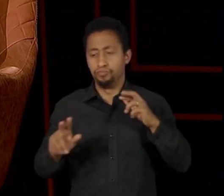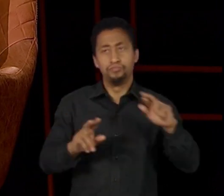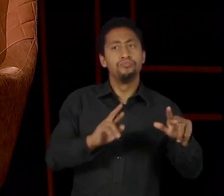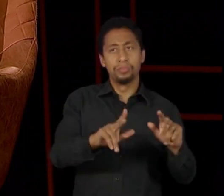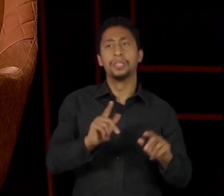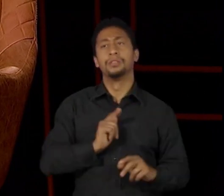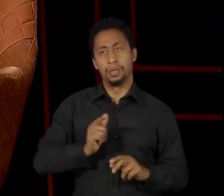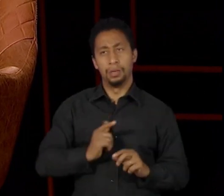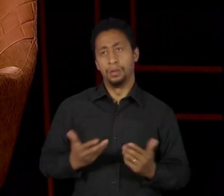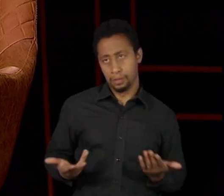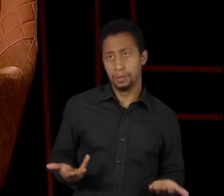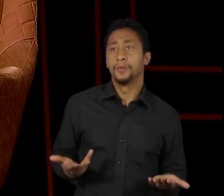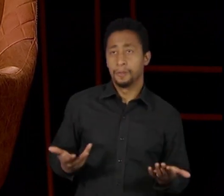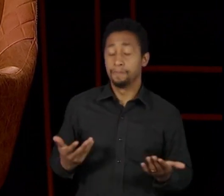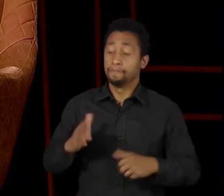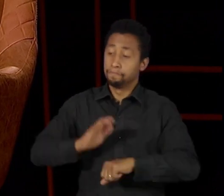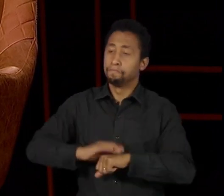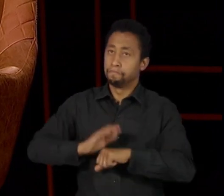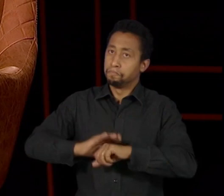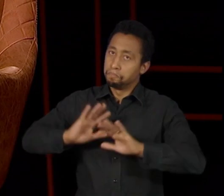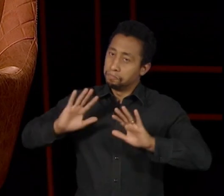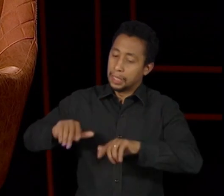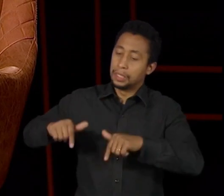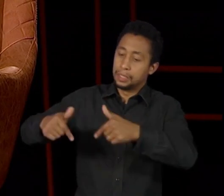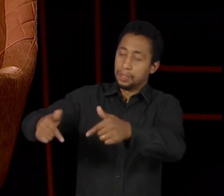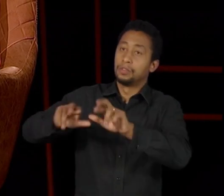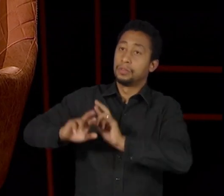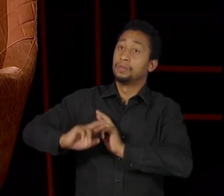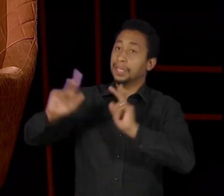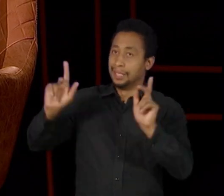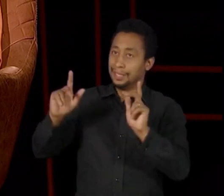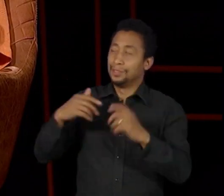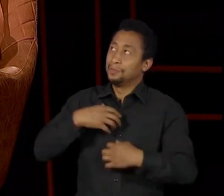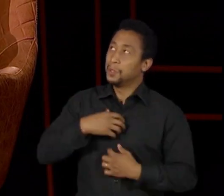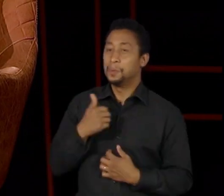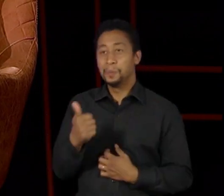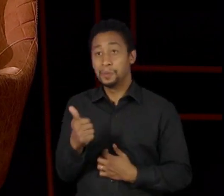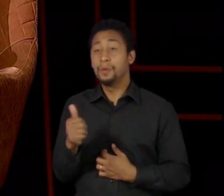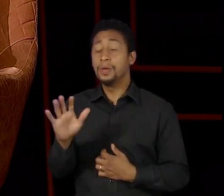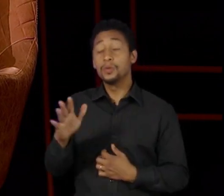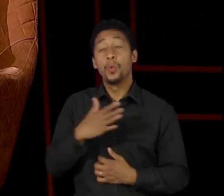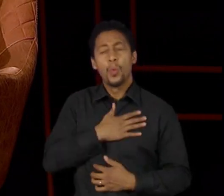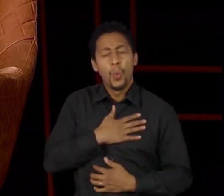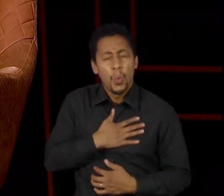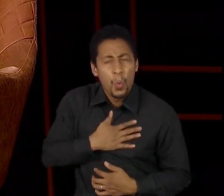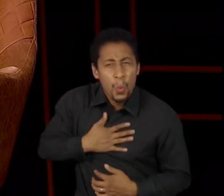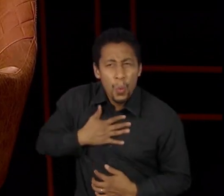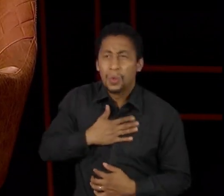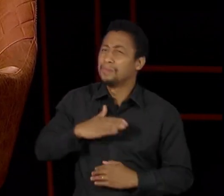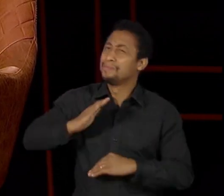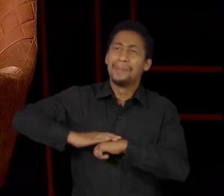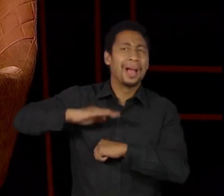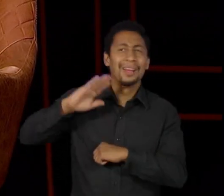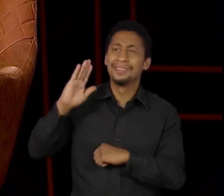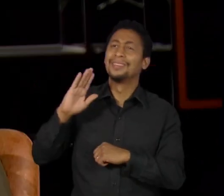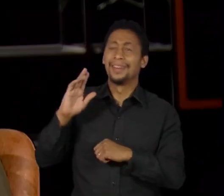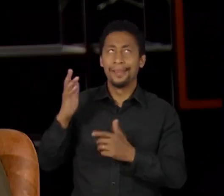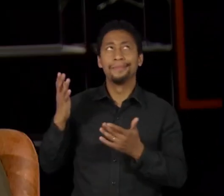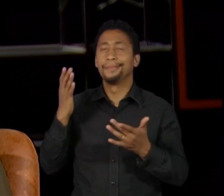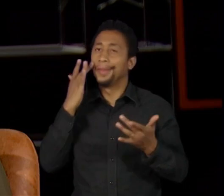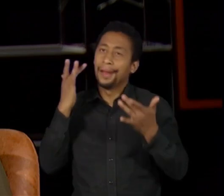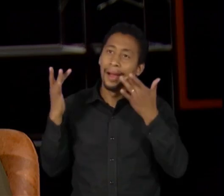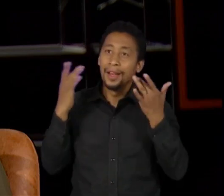fazer próprio, né? É muito bom, mas eu prefiro o teatro porque você tem a plateia, você tem a resposta